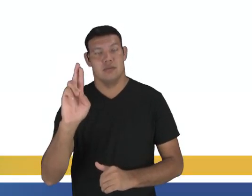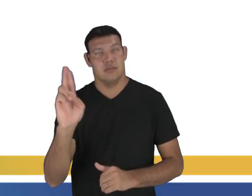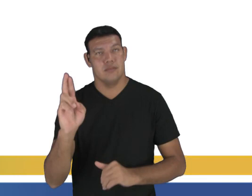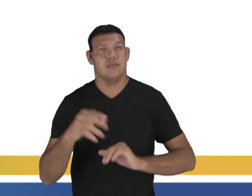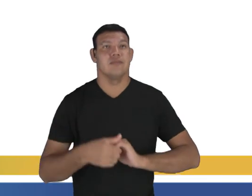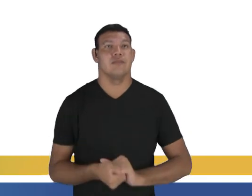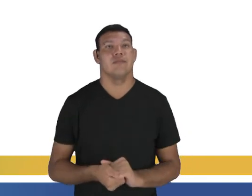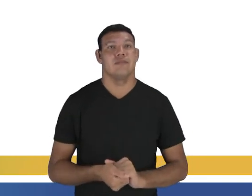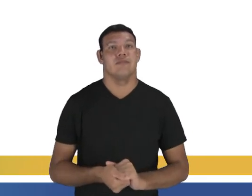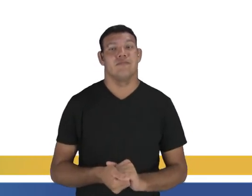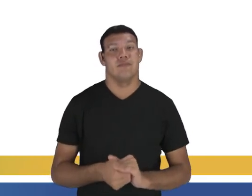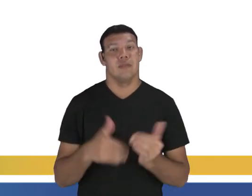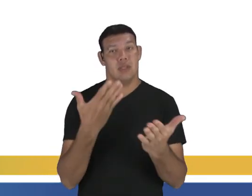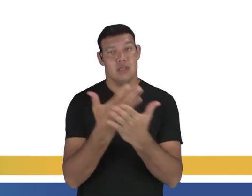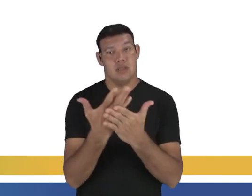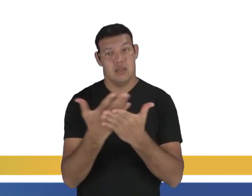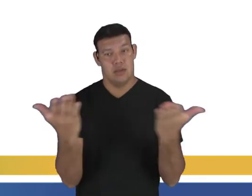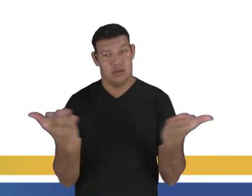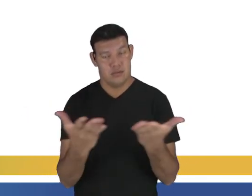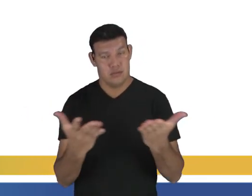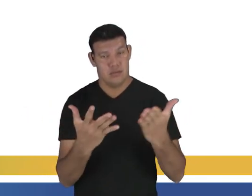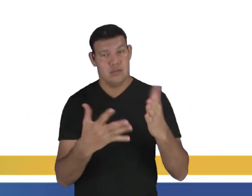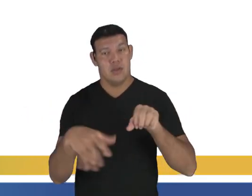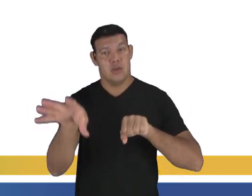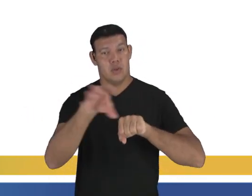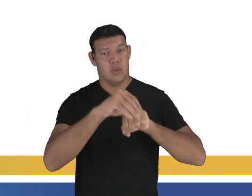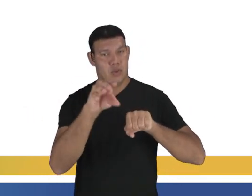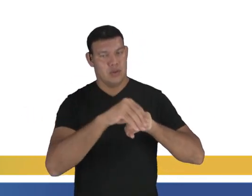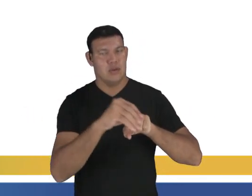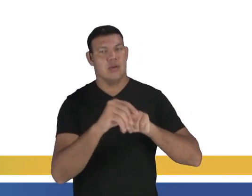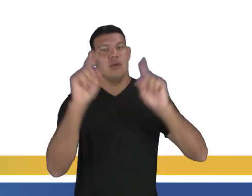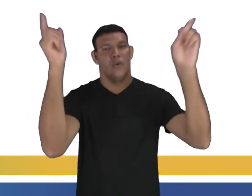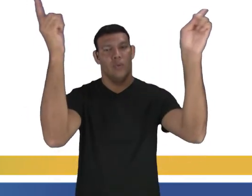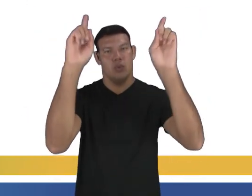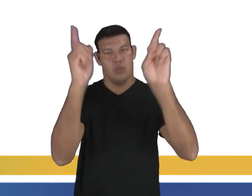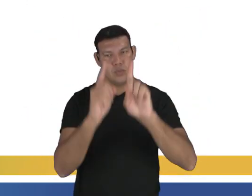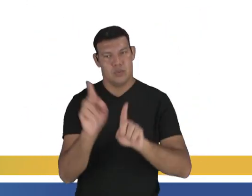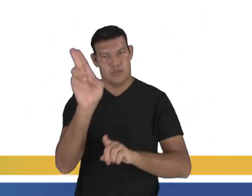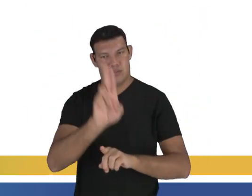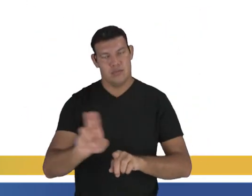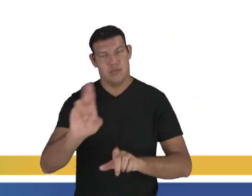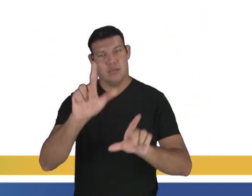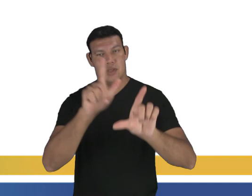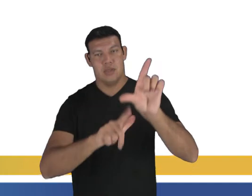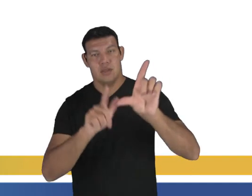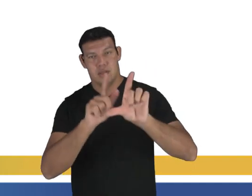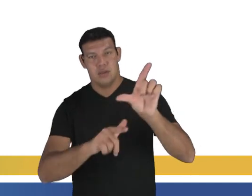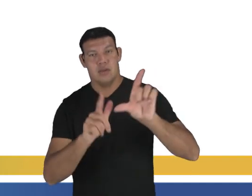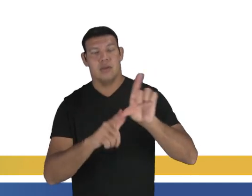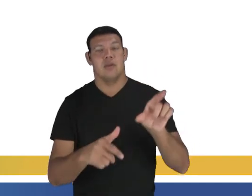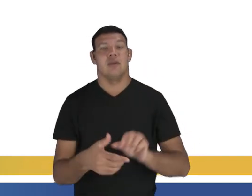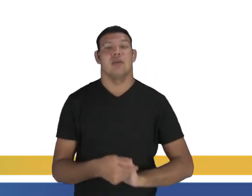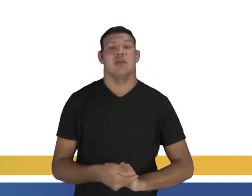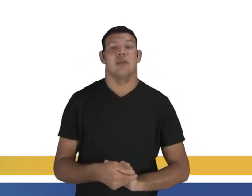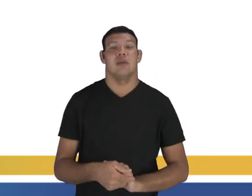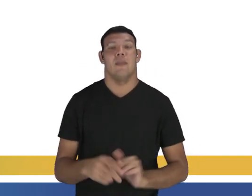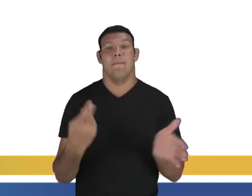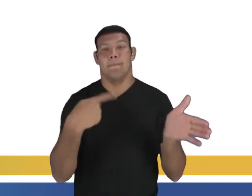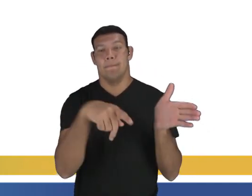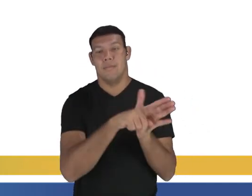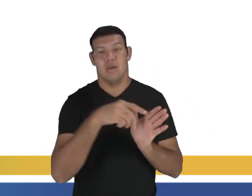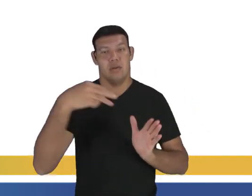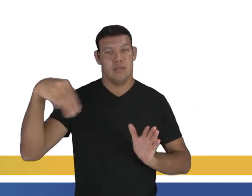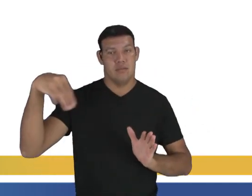Bom, na aula de hoje nós aprendemos um pouco sobre expressões algébricas, que são expressões matemáticas que apresentam